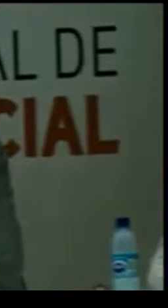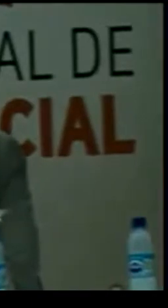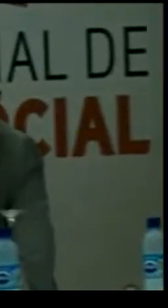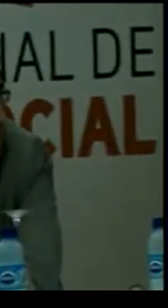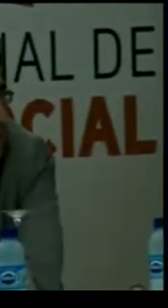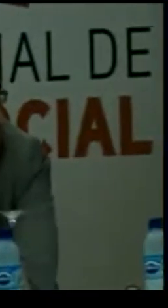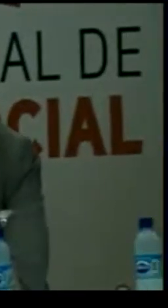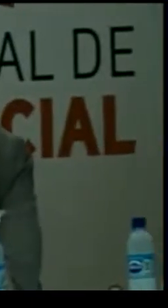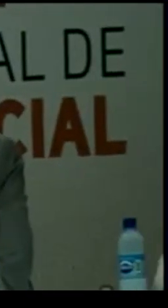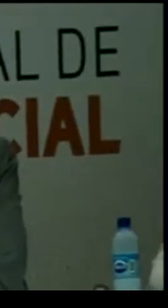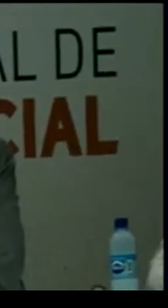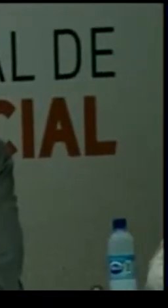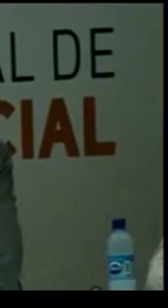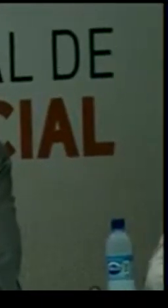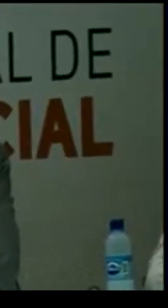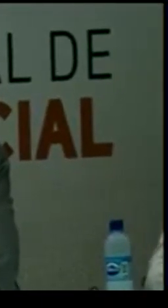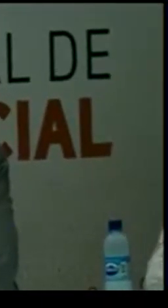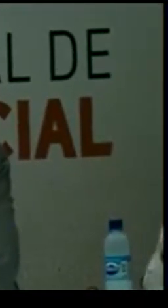Desculpa, é de articulação.